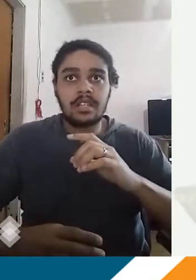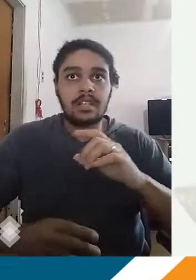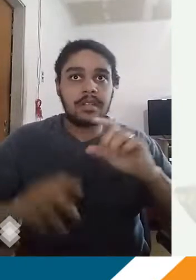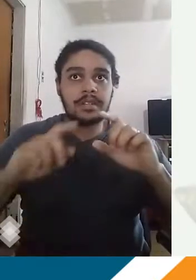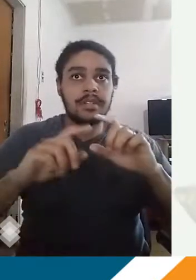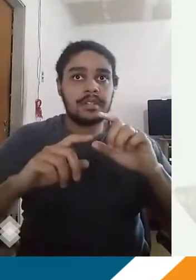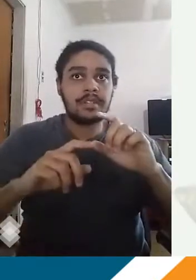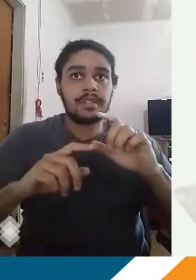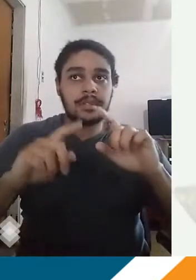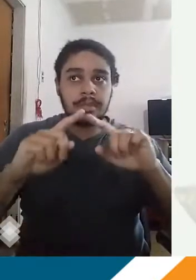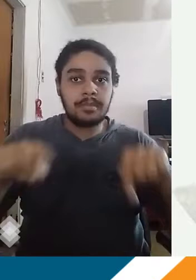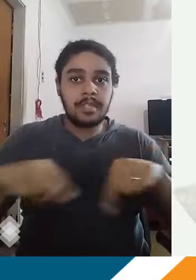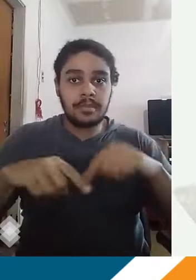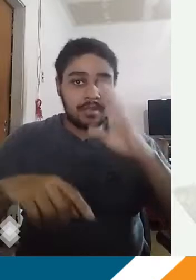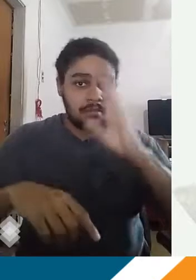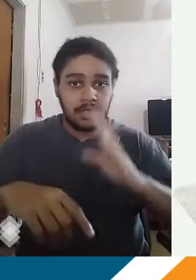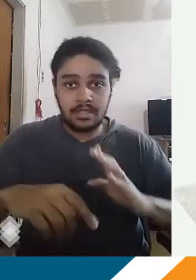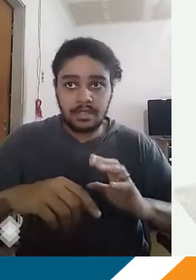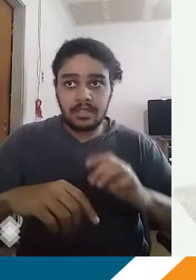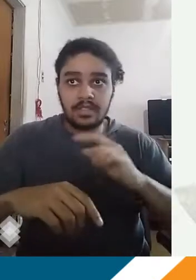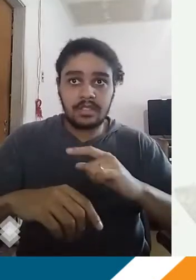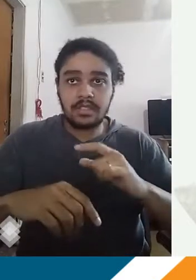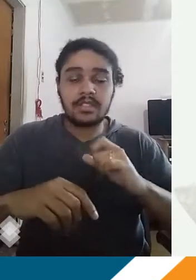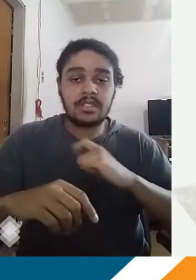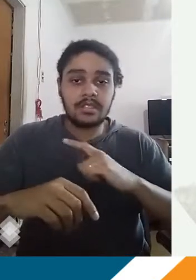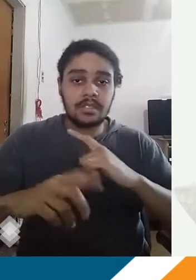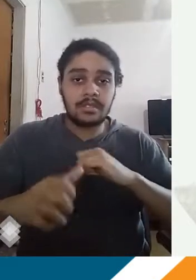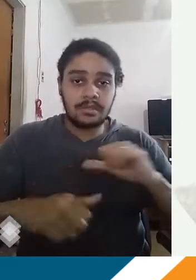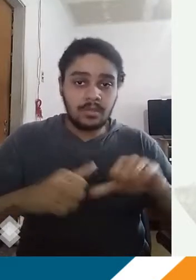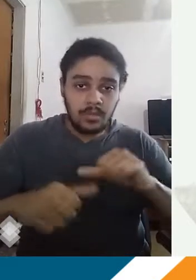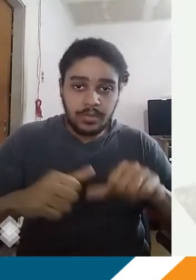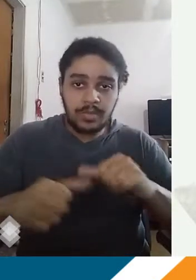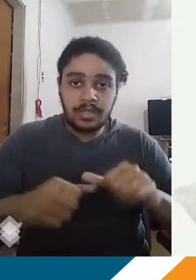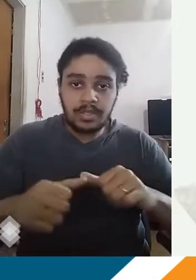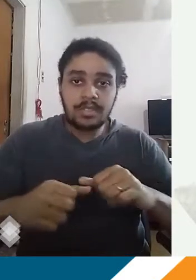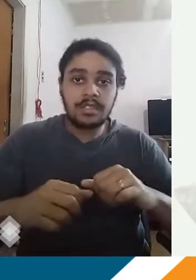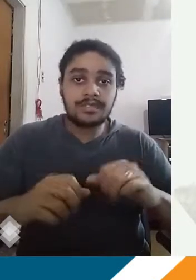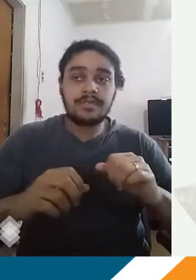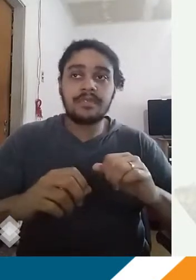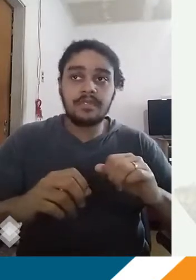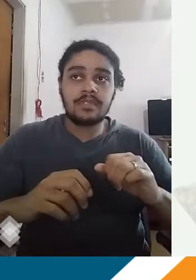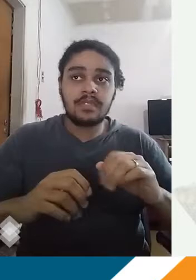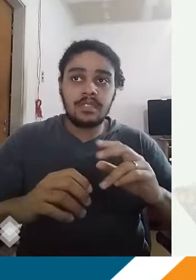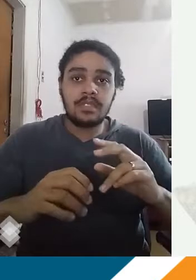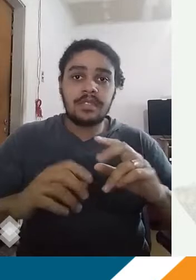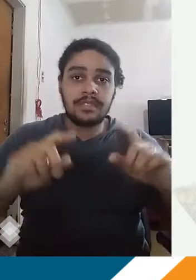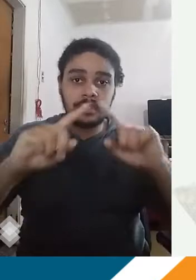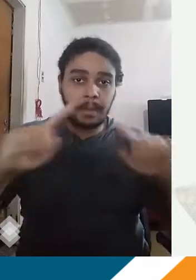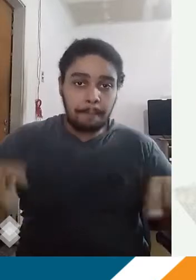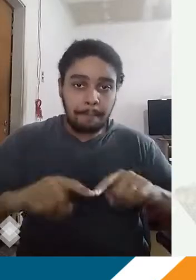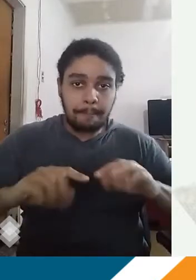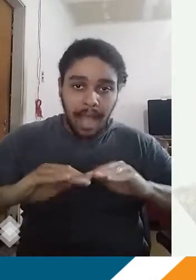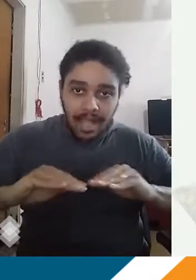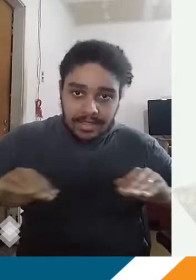Chegamos ao caso brasileiro. O Brasil apresentou uma mudança acentuada na estrutura etária, retratando uma redução significativa da base